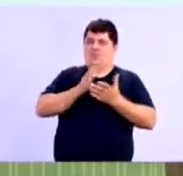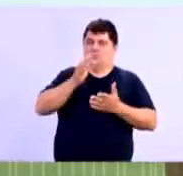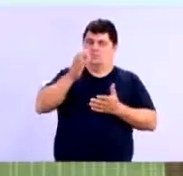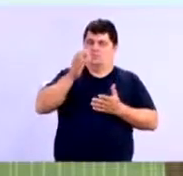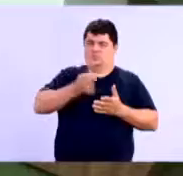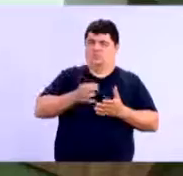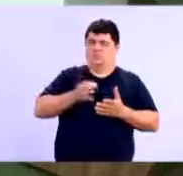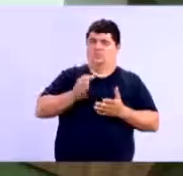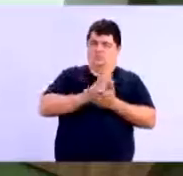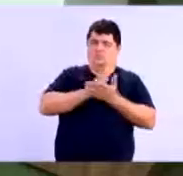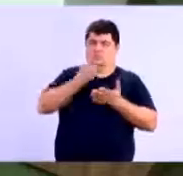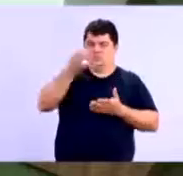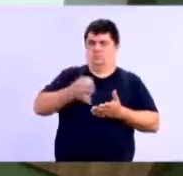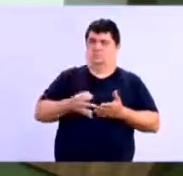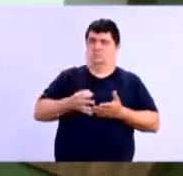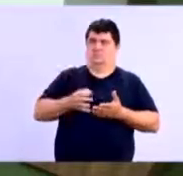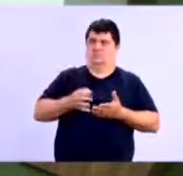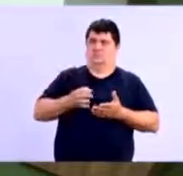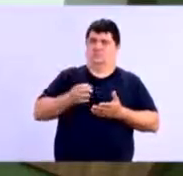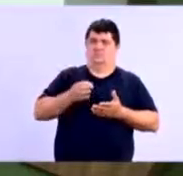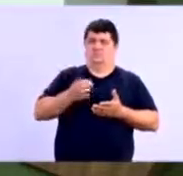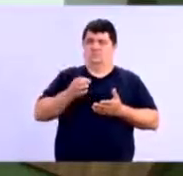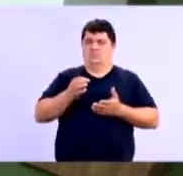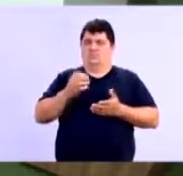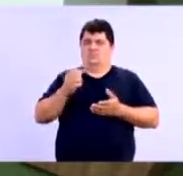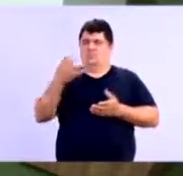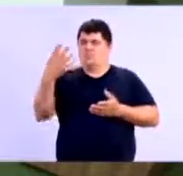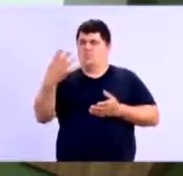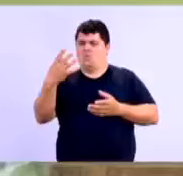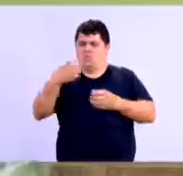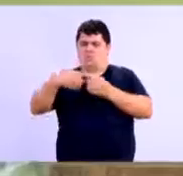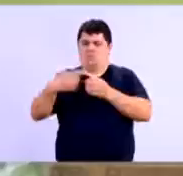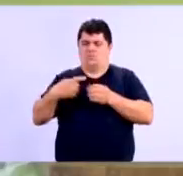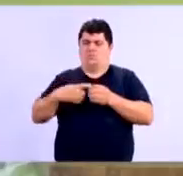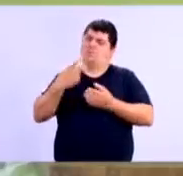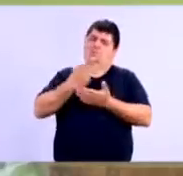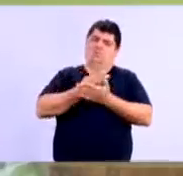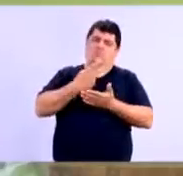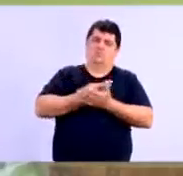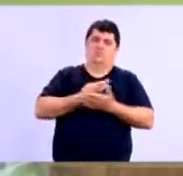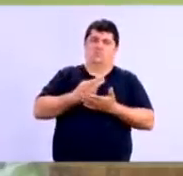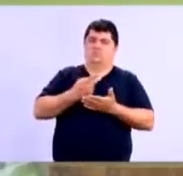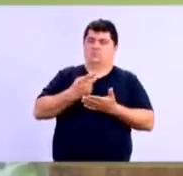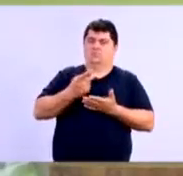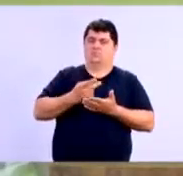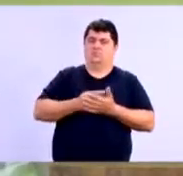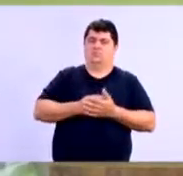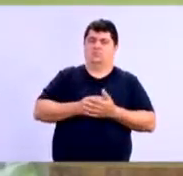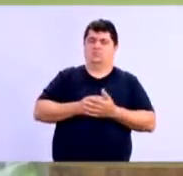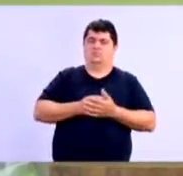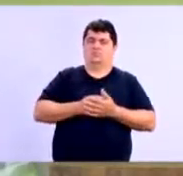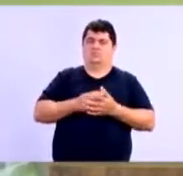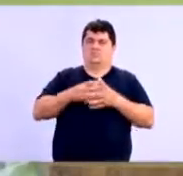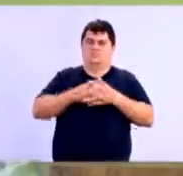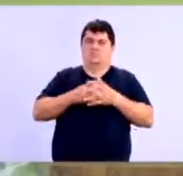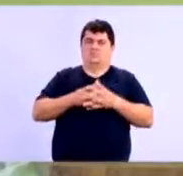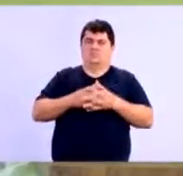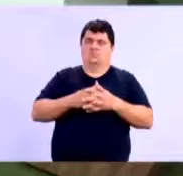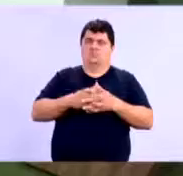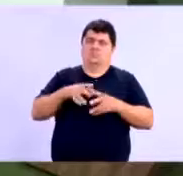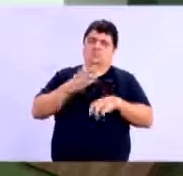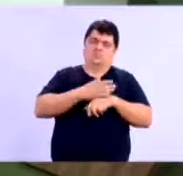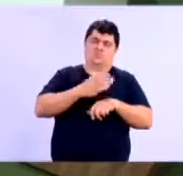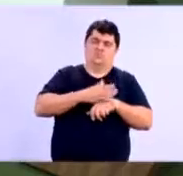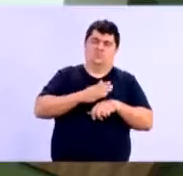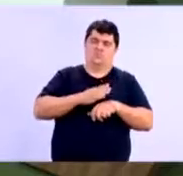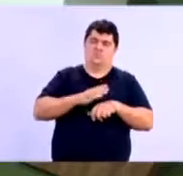Não, alguns acertaram. Nós tivemos apenas 4 polos que confundiram um pouco a questão do Podia ser valor. Erro no exercício,